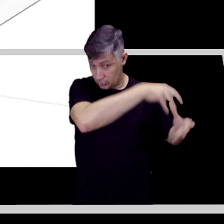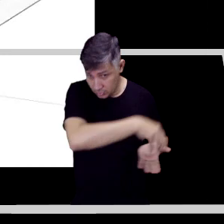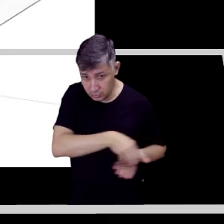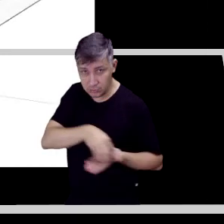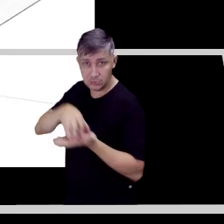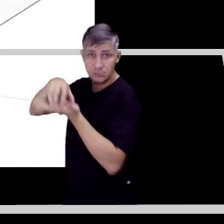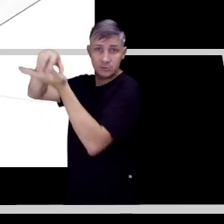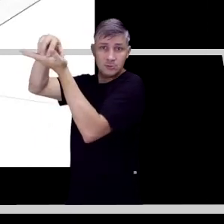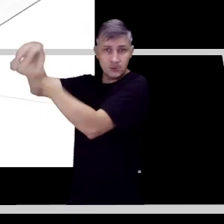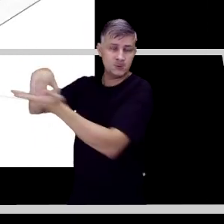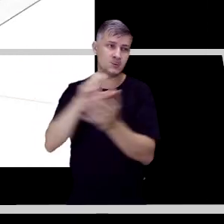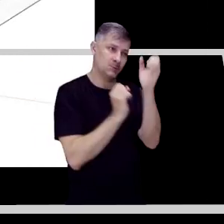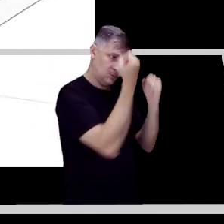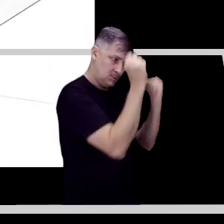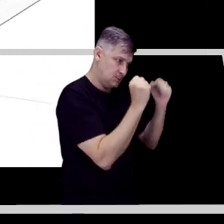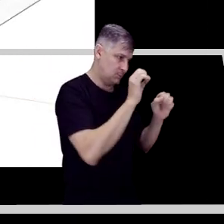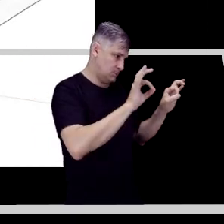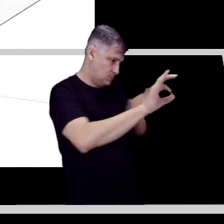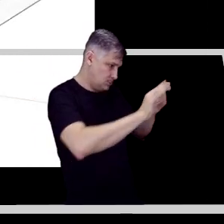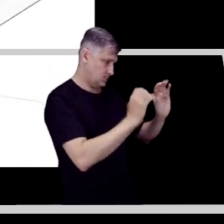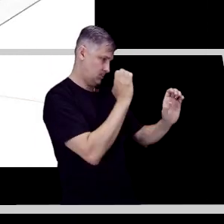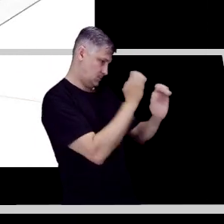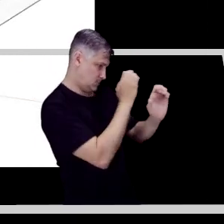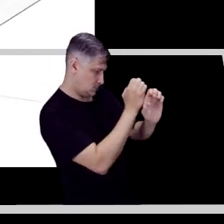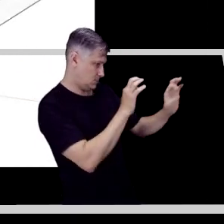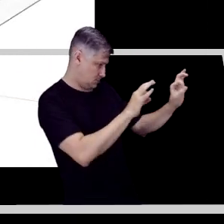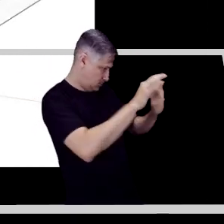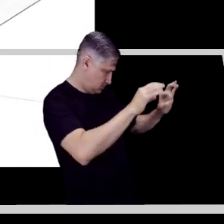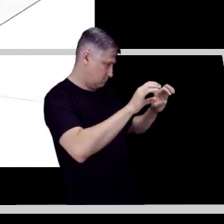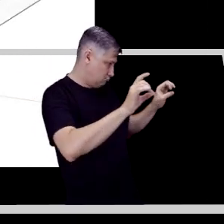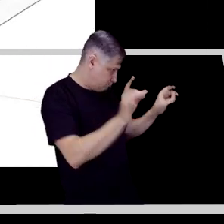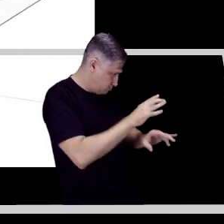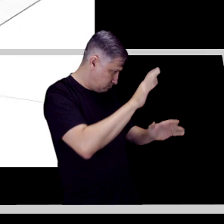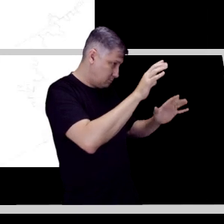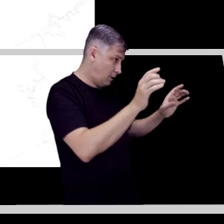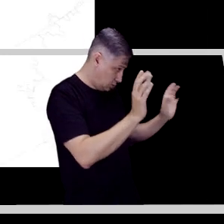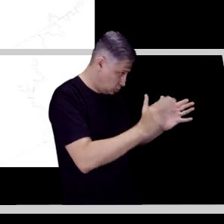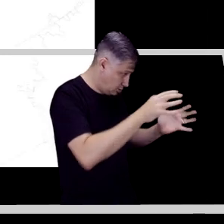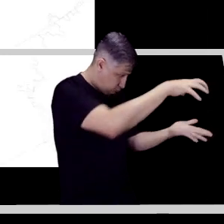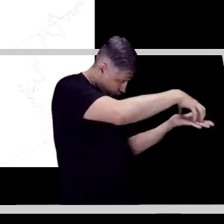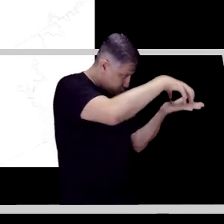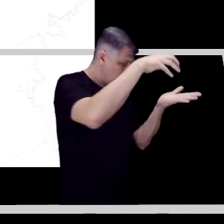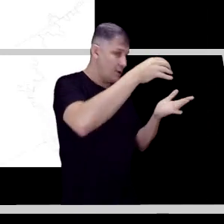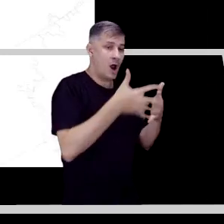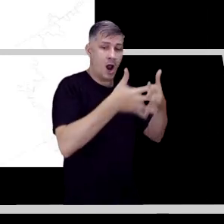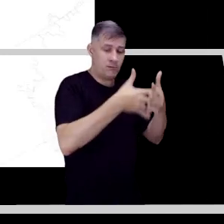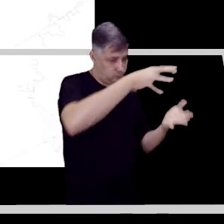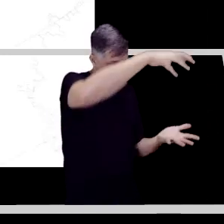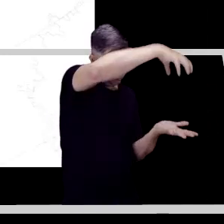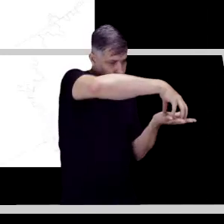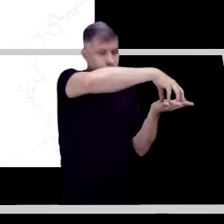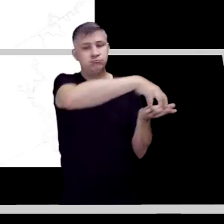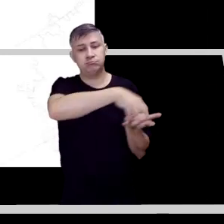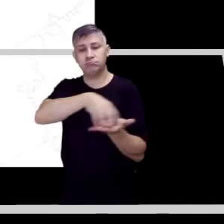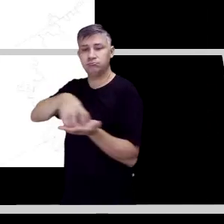todos levados, né, foram produzidos em uma fábrica, engenheirados em uma fábrica, e levados e montados no local, né? O único